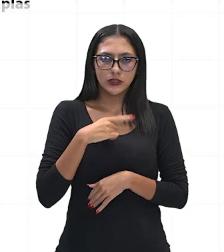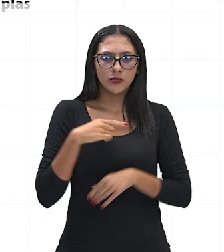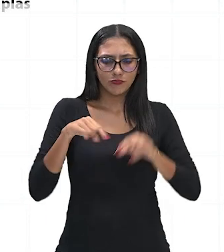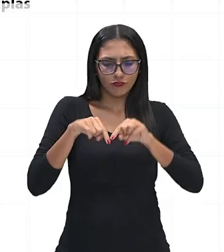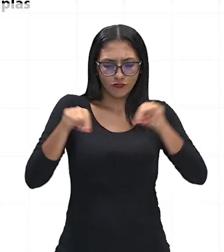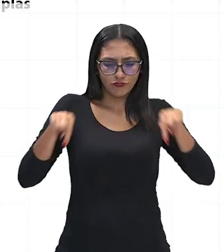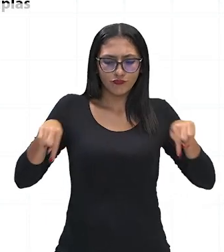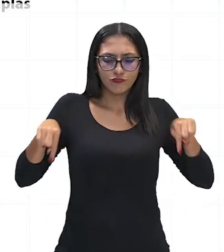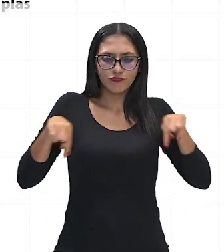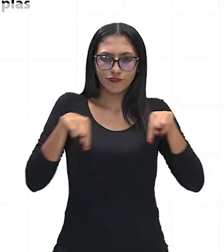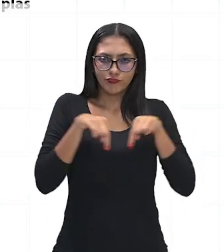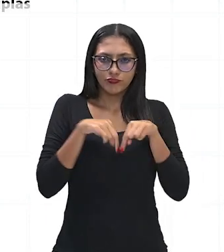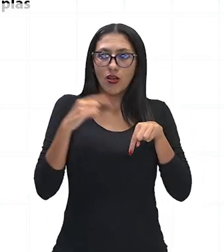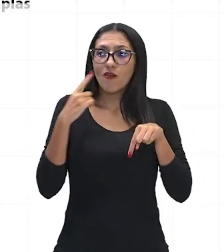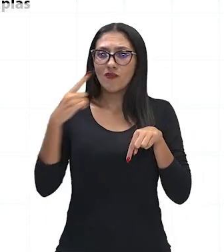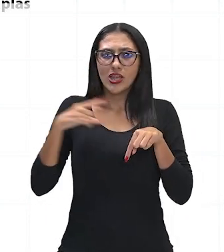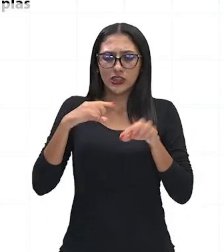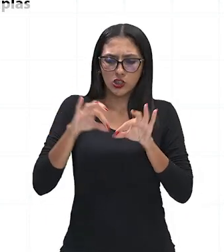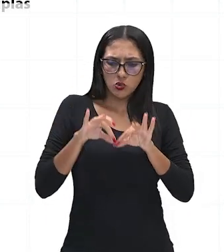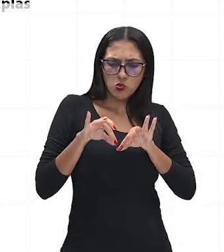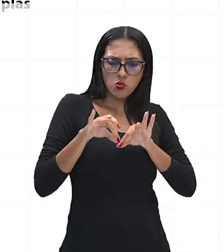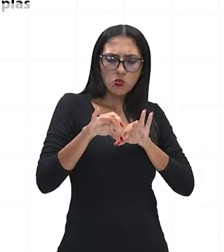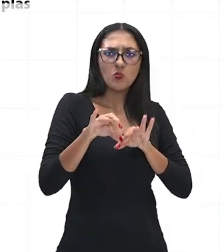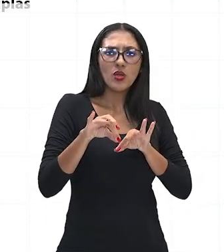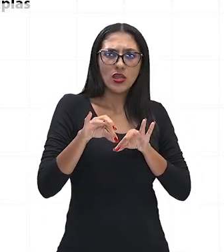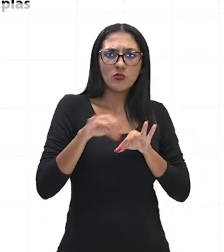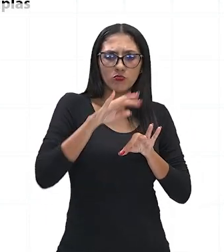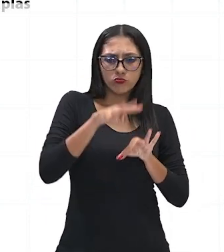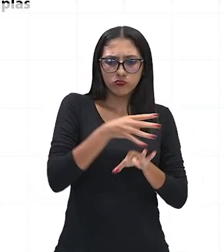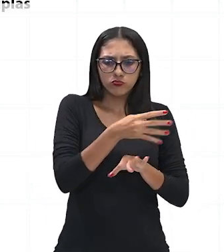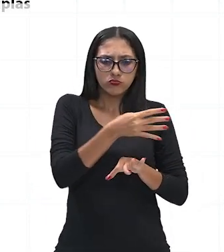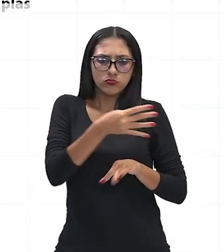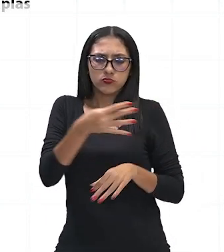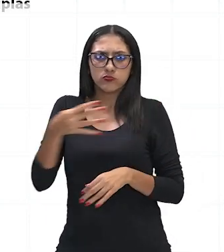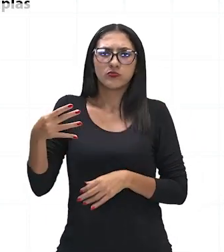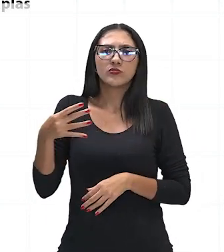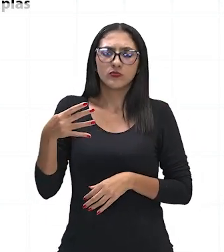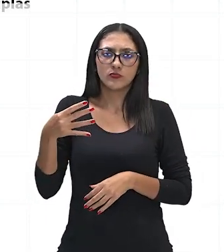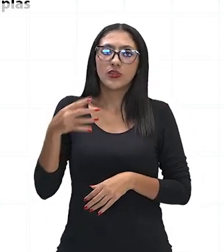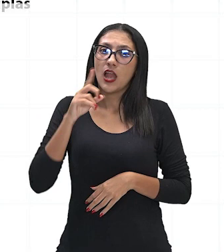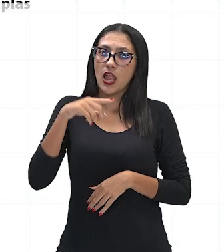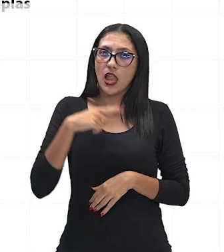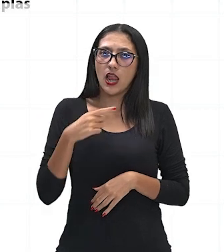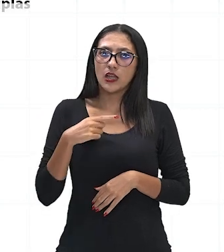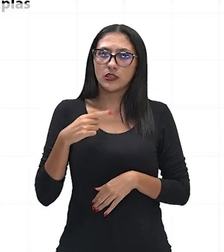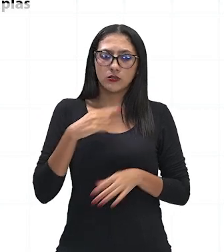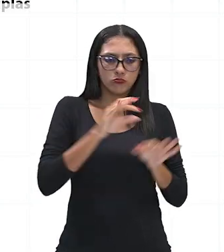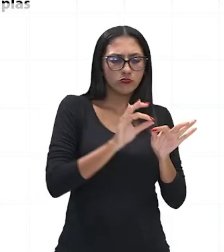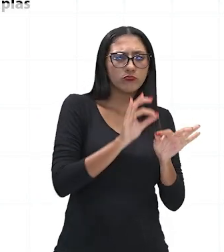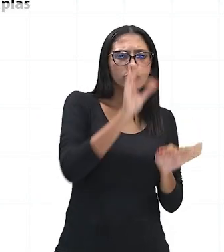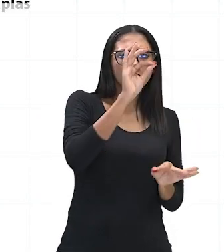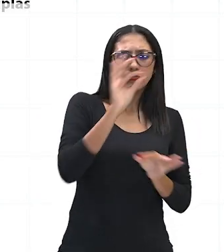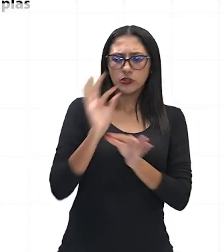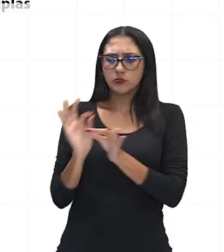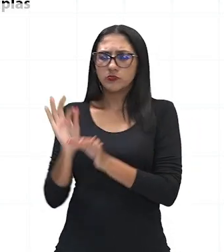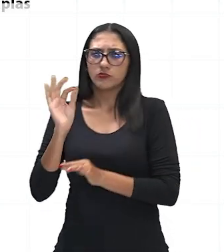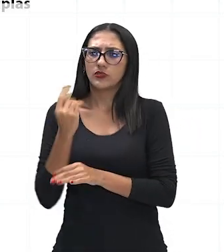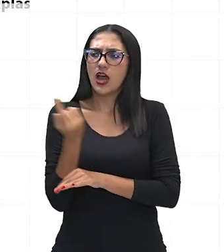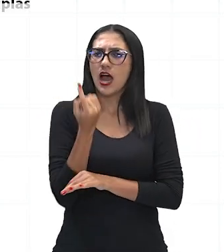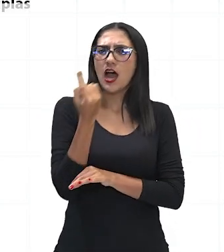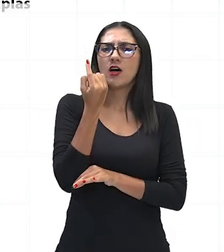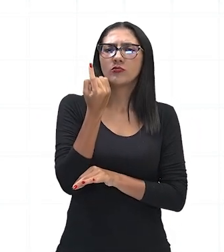e essa rede ela vai estar suspensa ali a 1,55 metros do chão, certo? Como